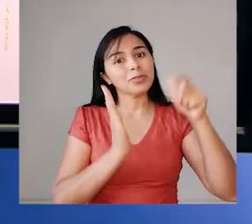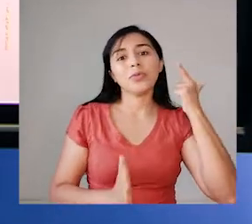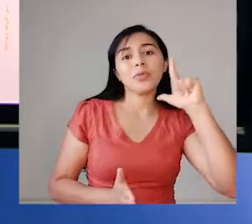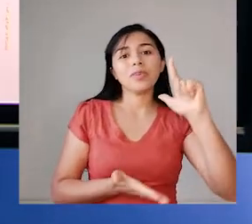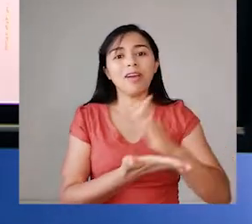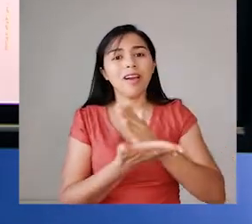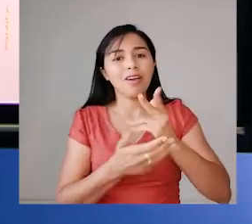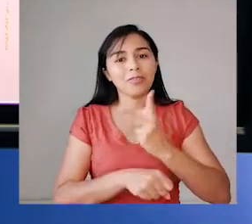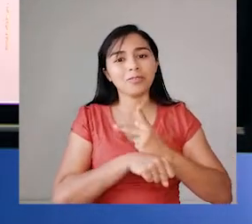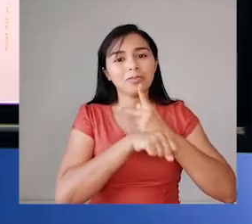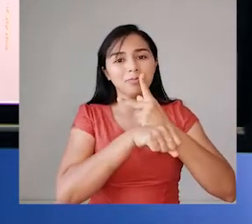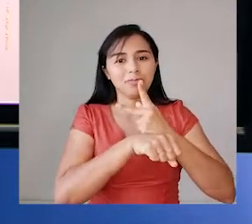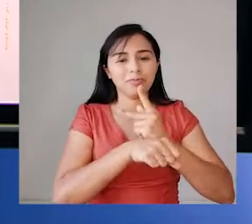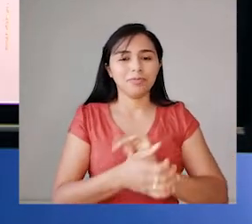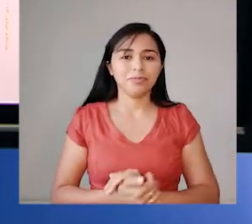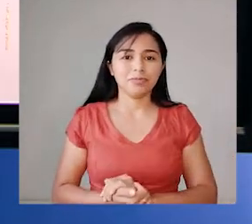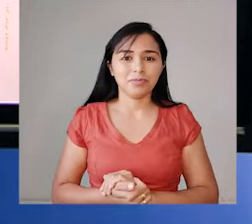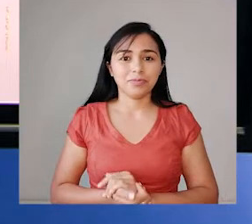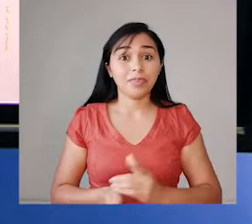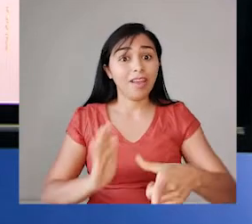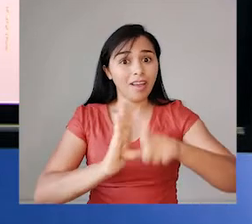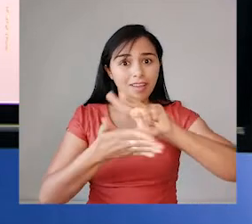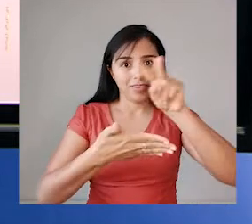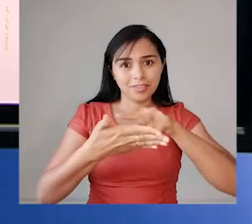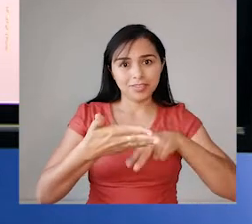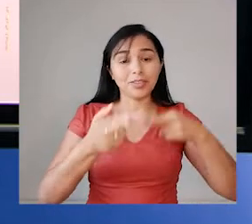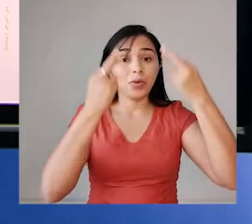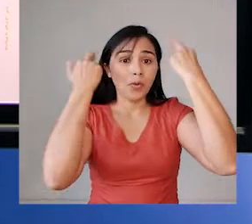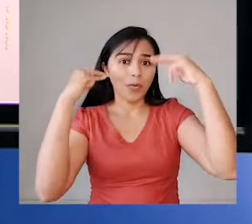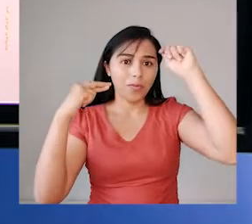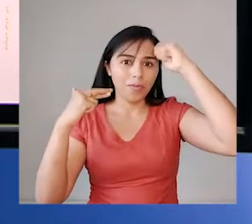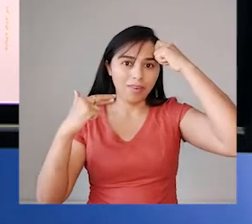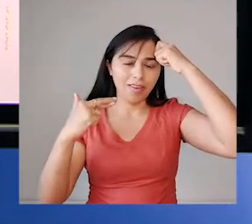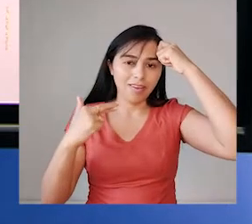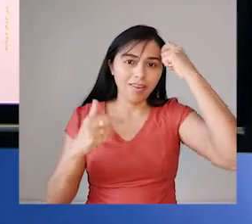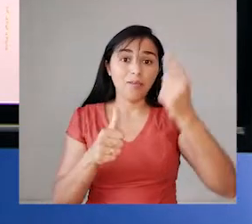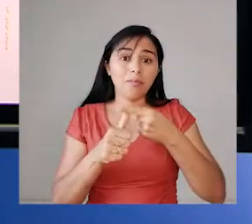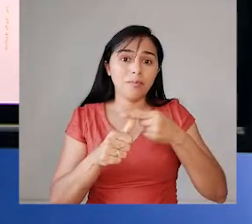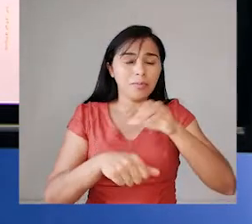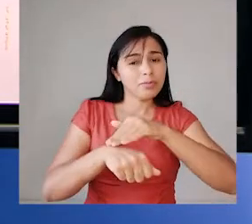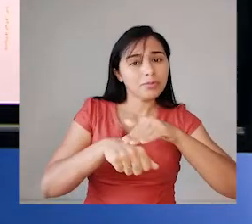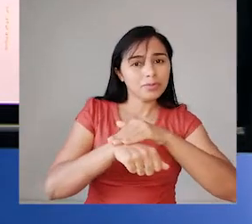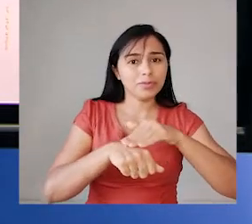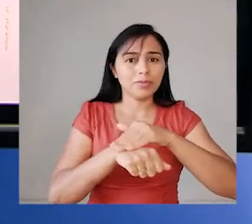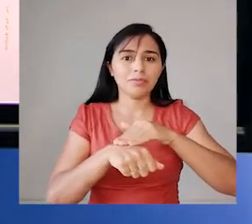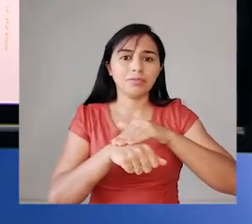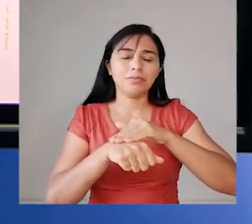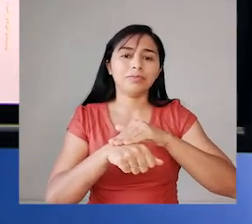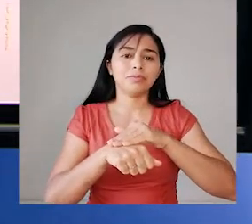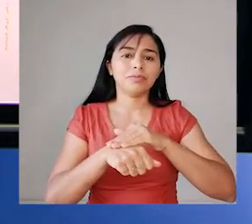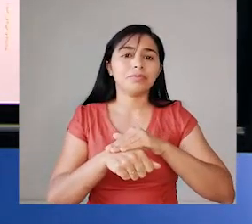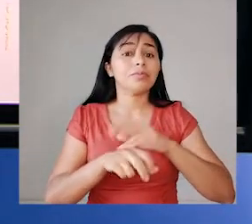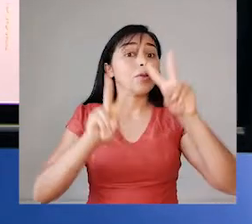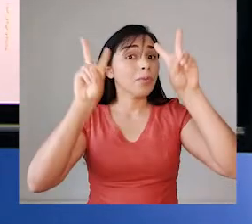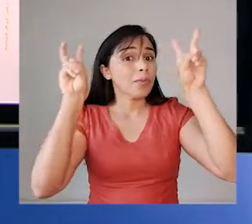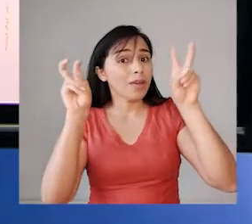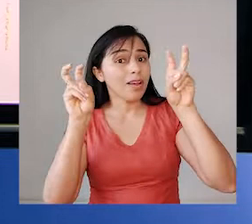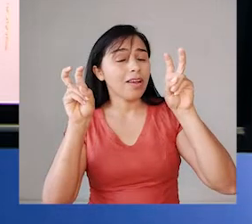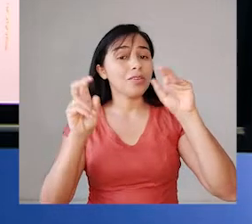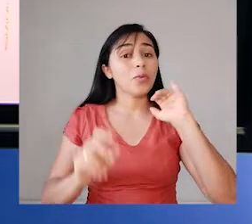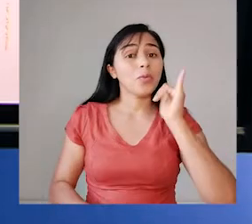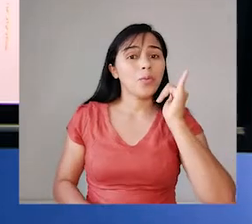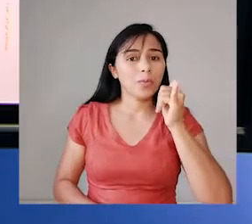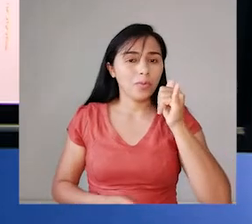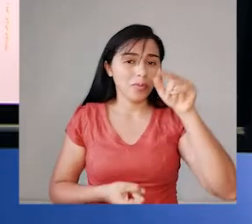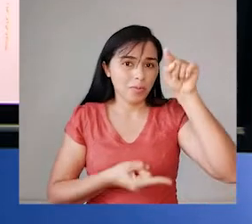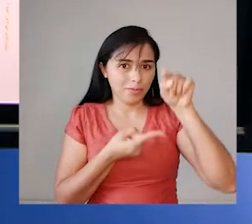Antes de lermos A Ovelha Negra, vamos conversar um pouquinho sobre o que é o miniconto. Um